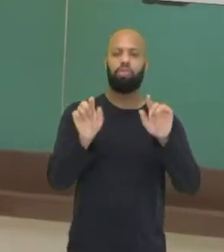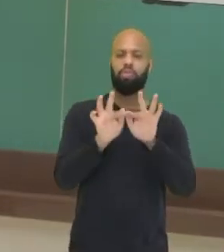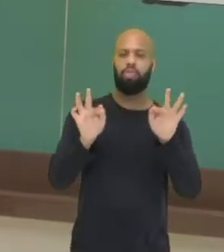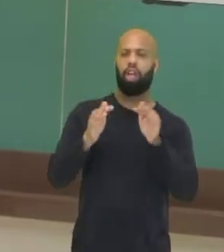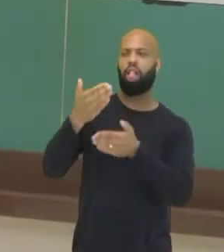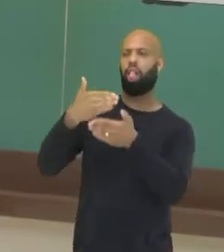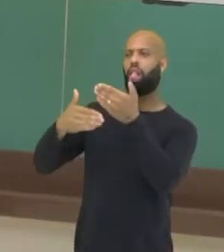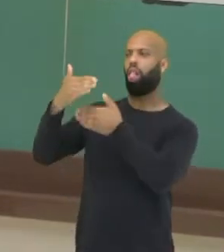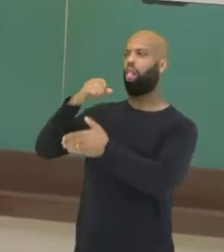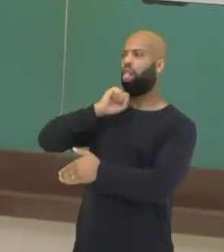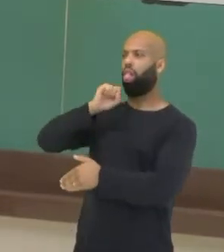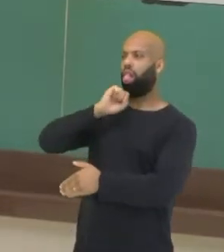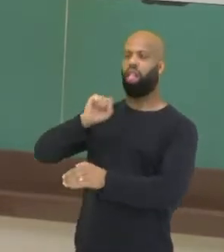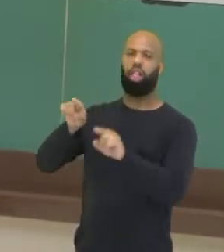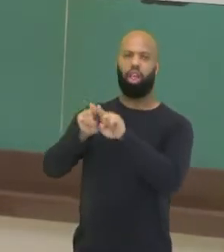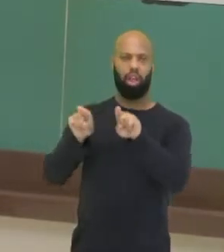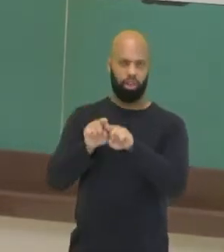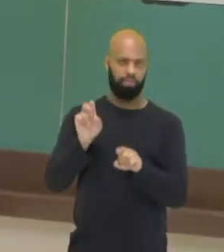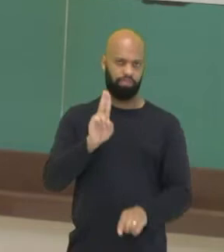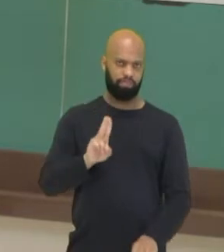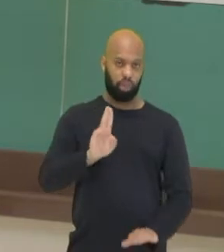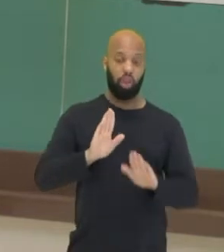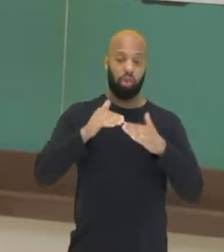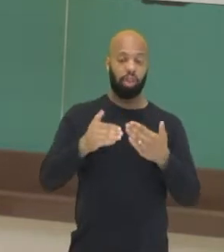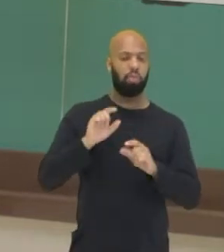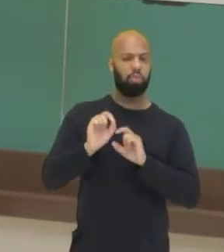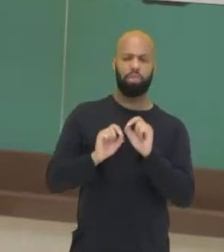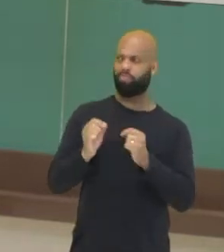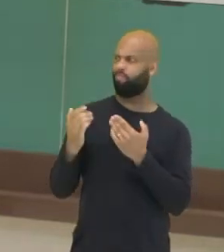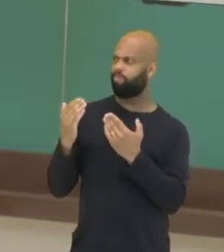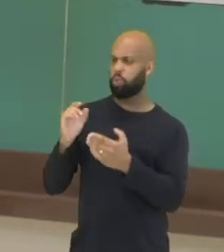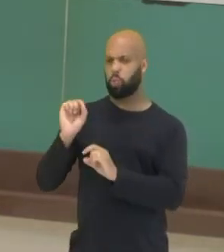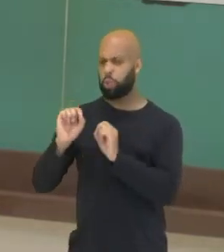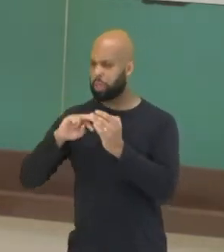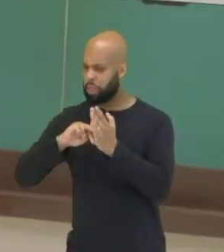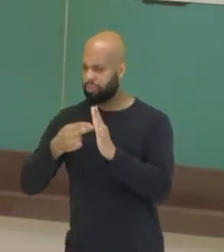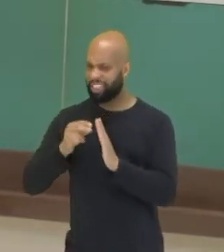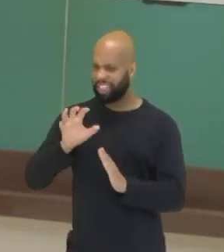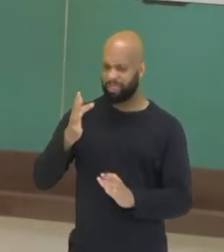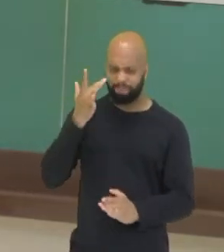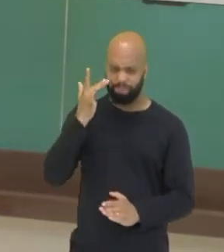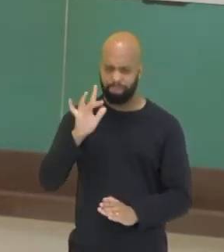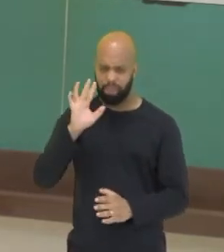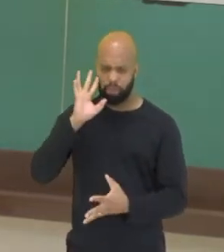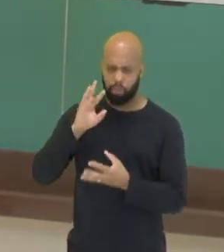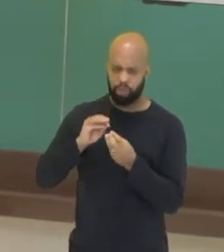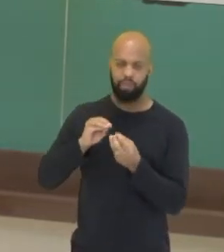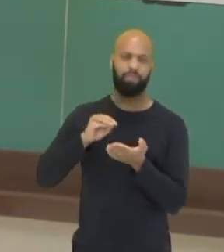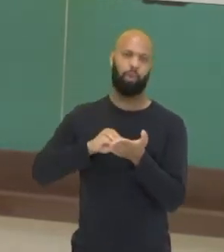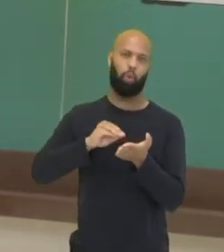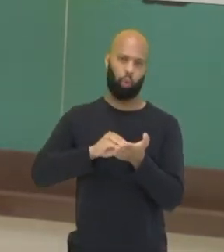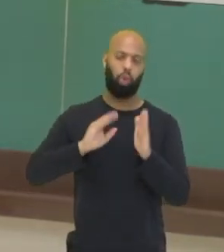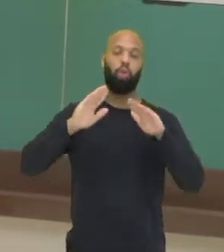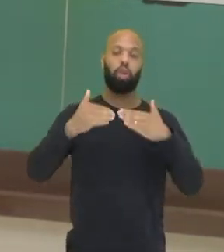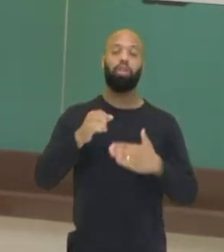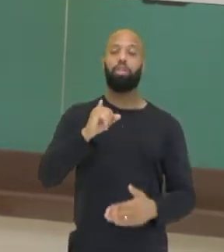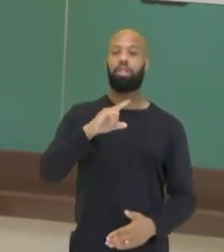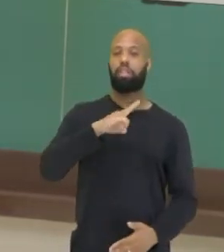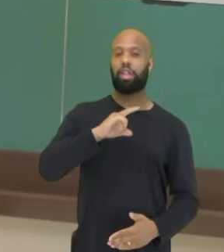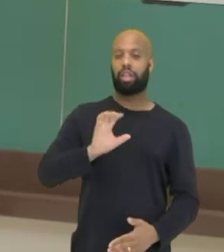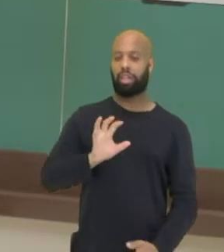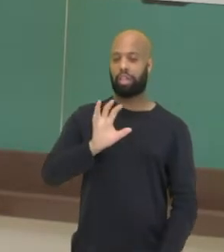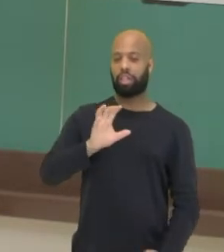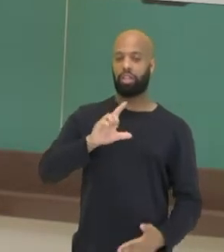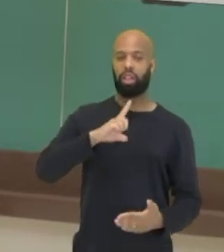mais antigas, digamos assim. Então acabam dificultando um pouquinho, né, a compreensão. Então, quando